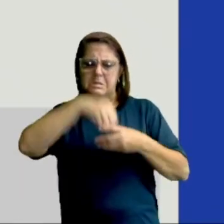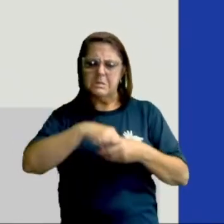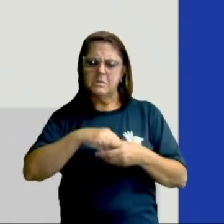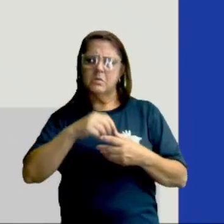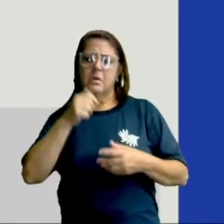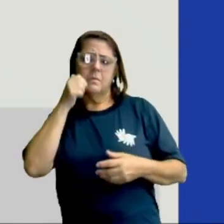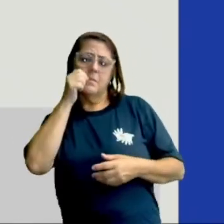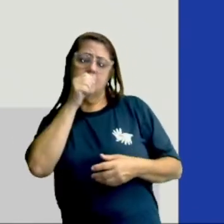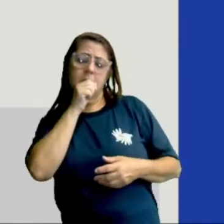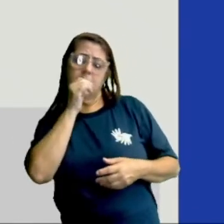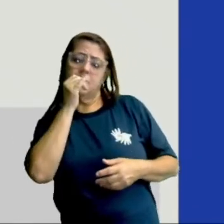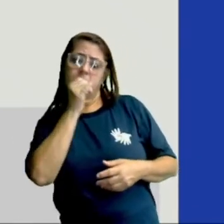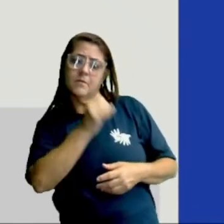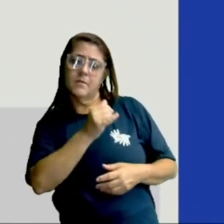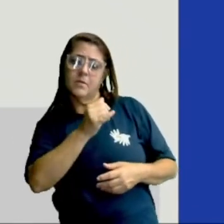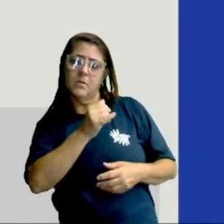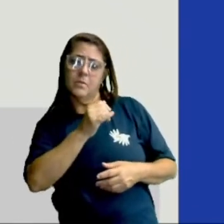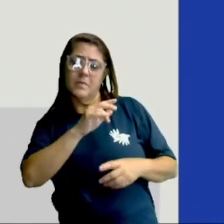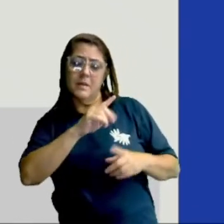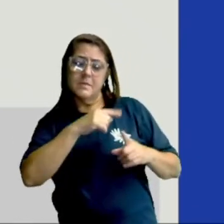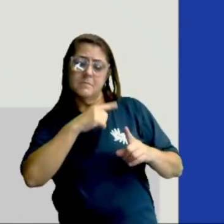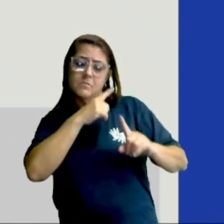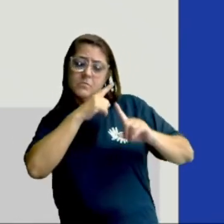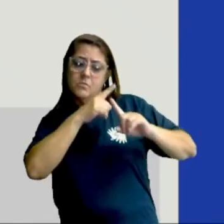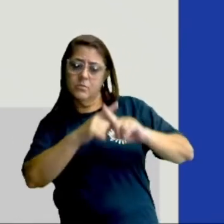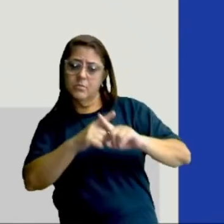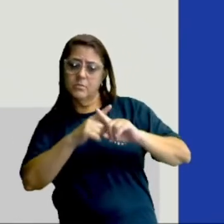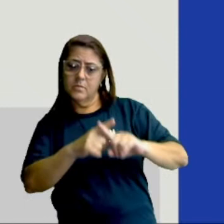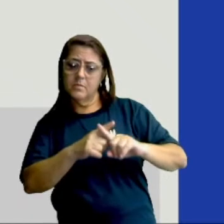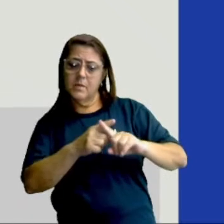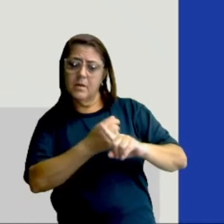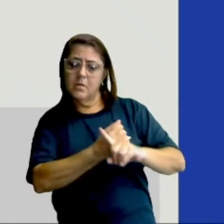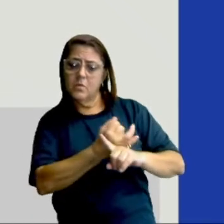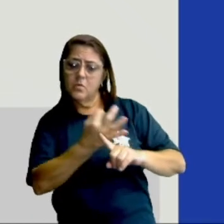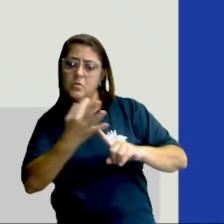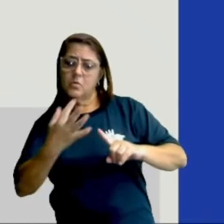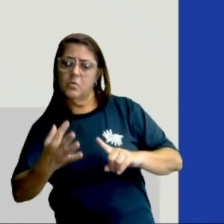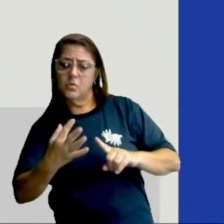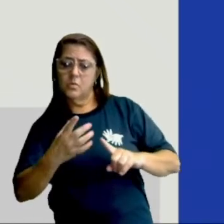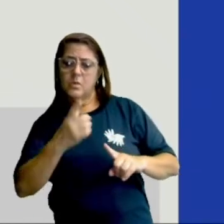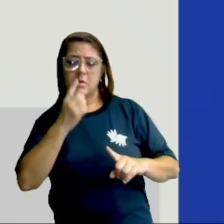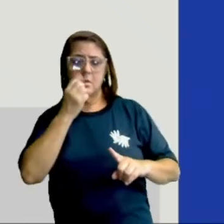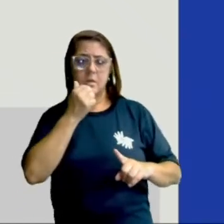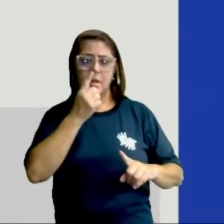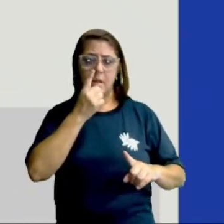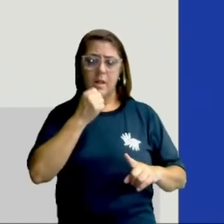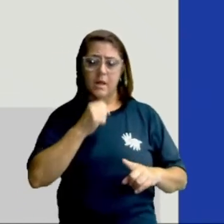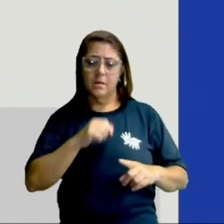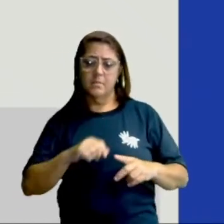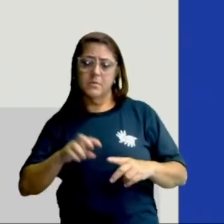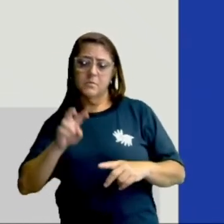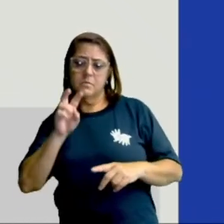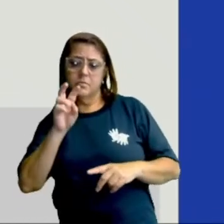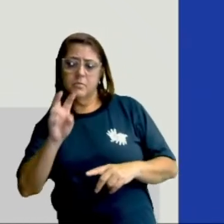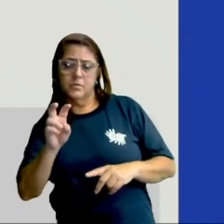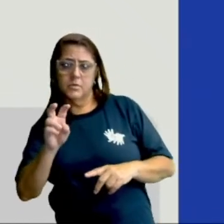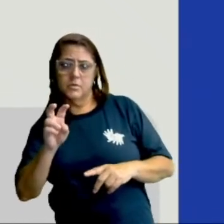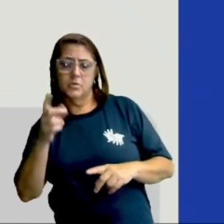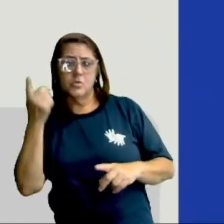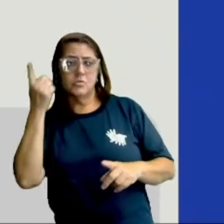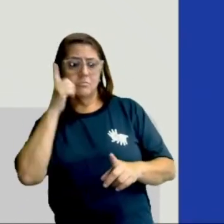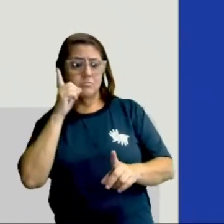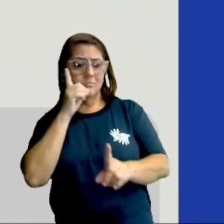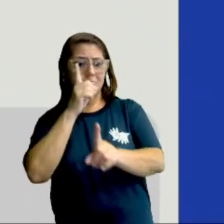mãe disse que se ela multiplicar o número de lápis por 5,